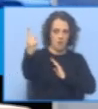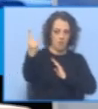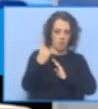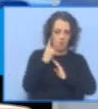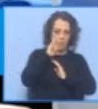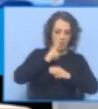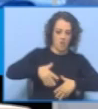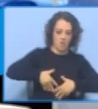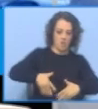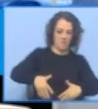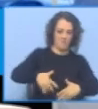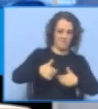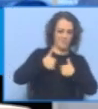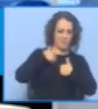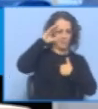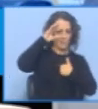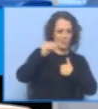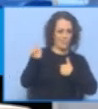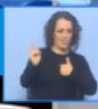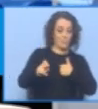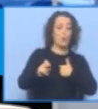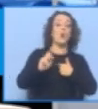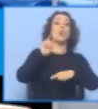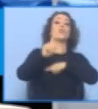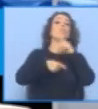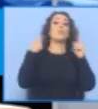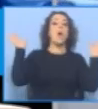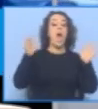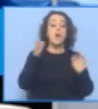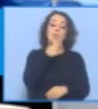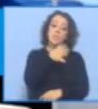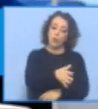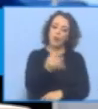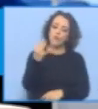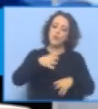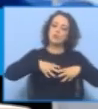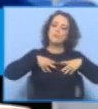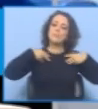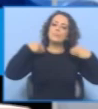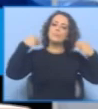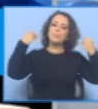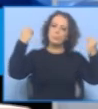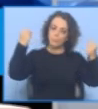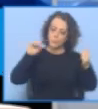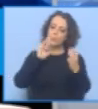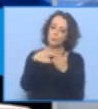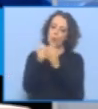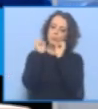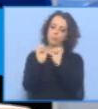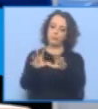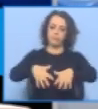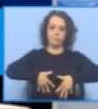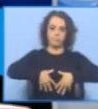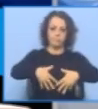não sabe ele bem como, é? Depois o anjo lhe anunciou que foi pelo Espírito Santo, a procura do lugar para Jesus nascer, a fuga